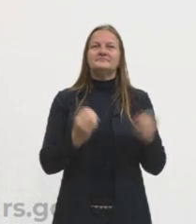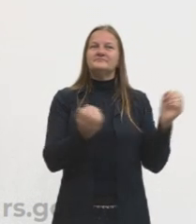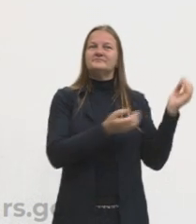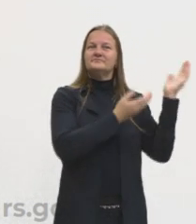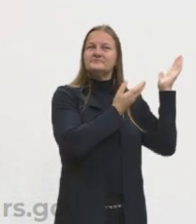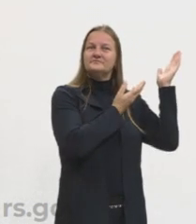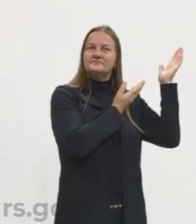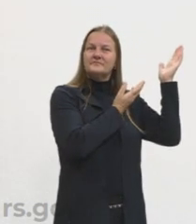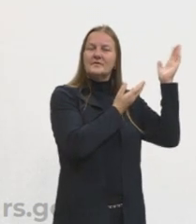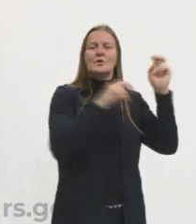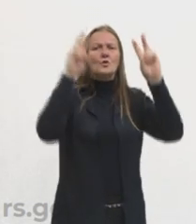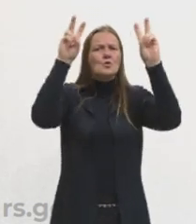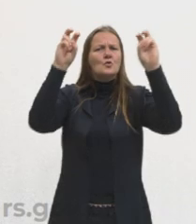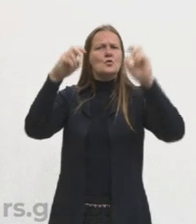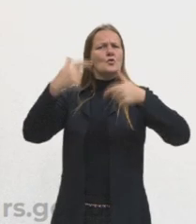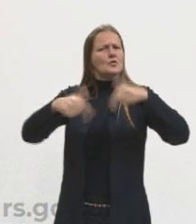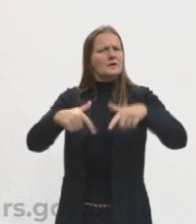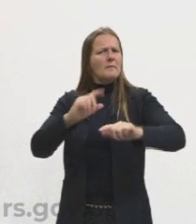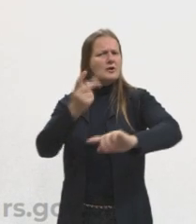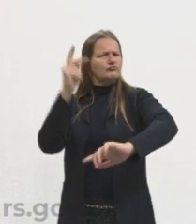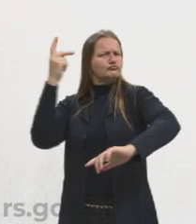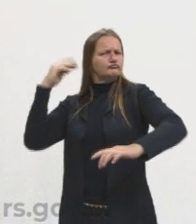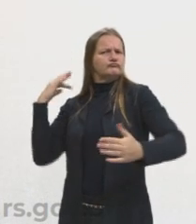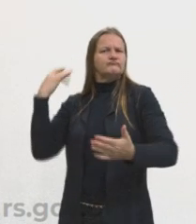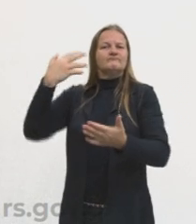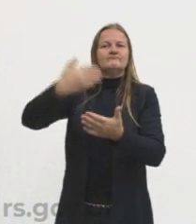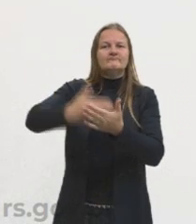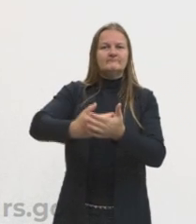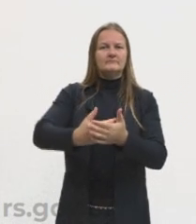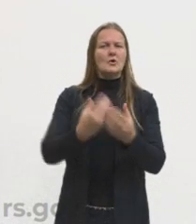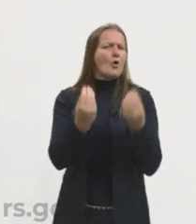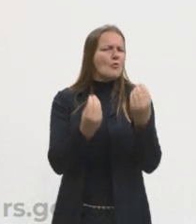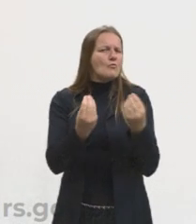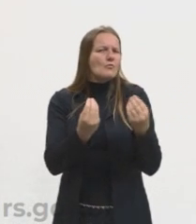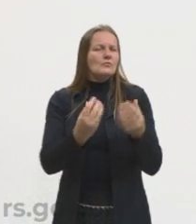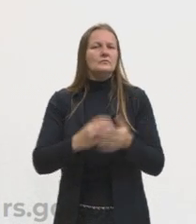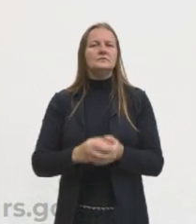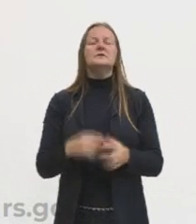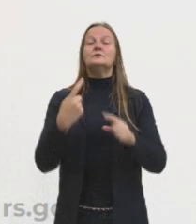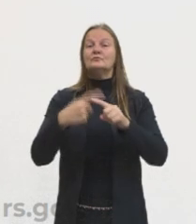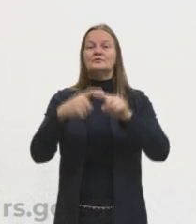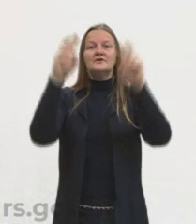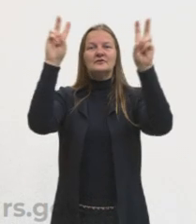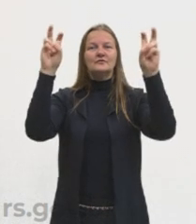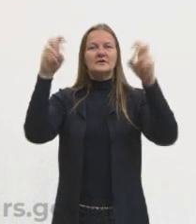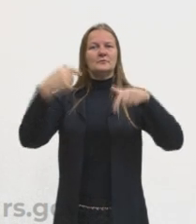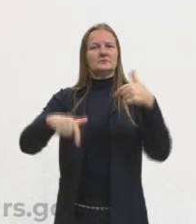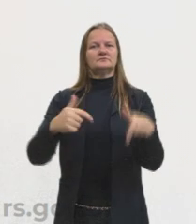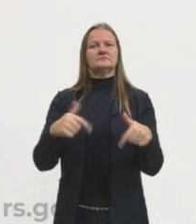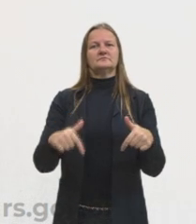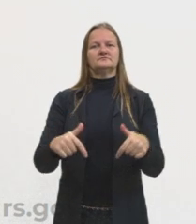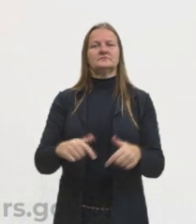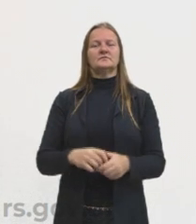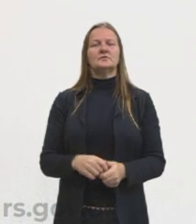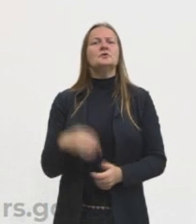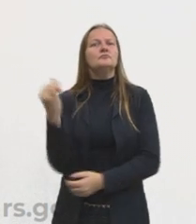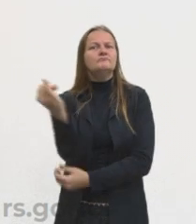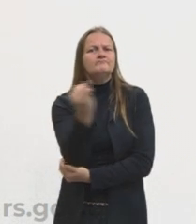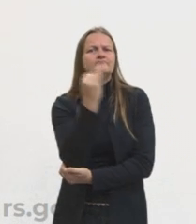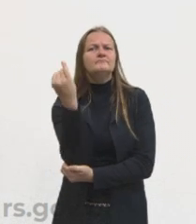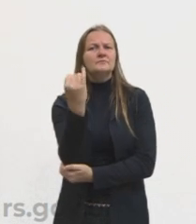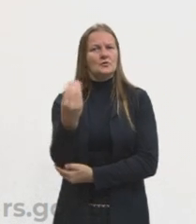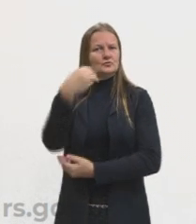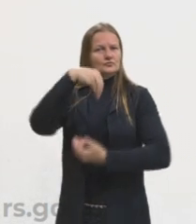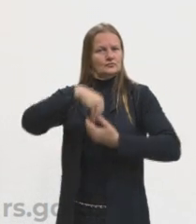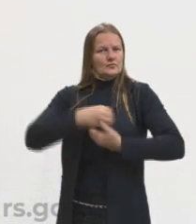o trabalho ao longo da história o porquê que vão estar se do trabalho trabalho algo muito importante